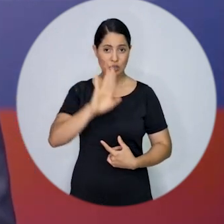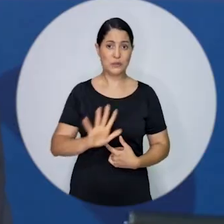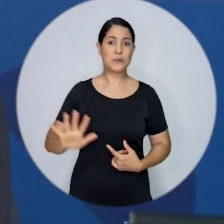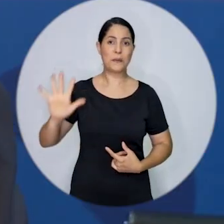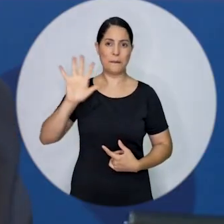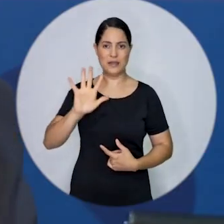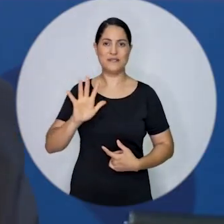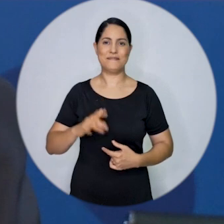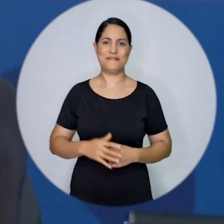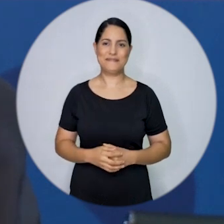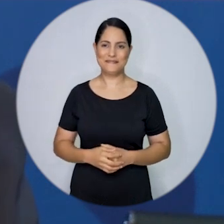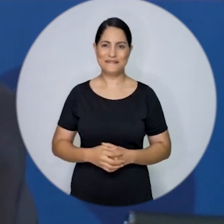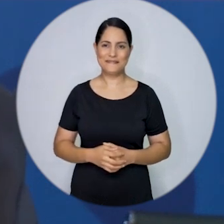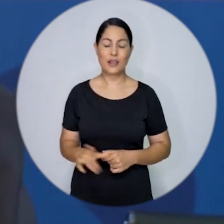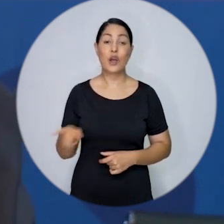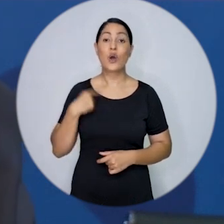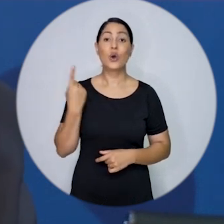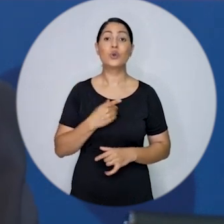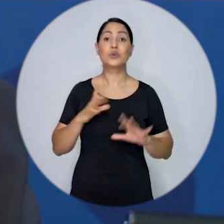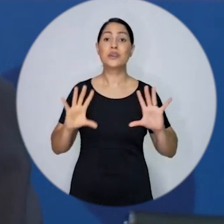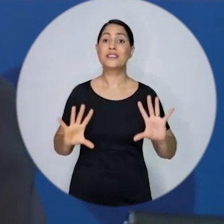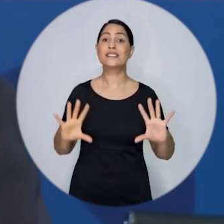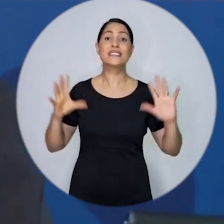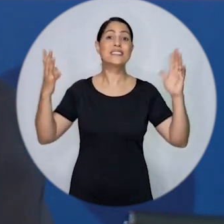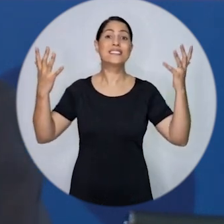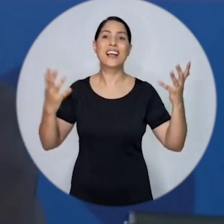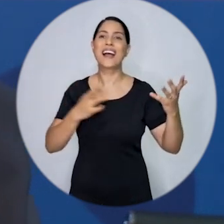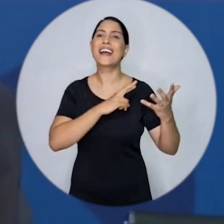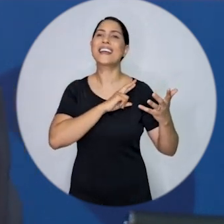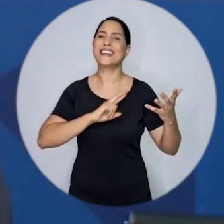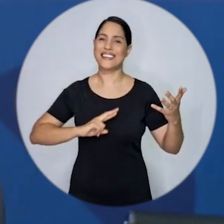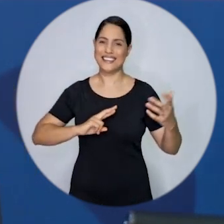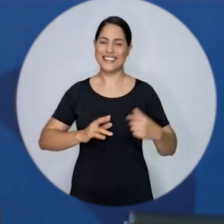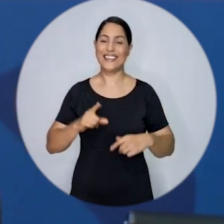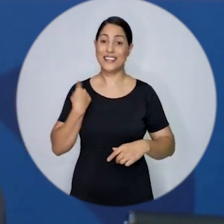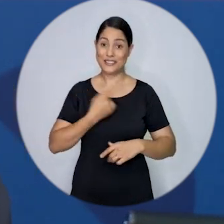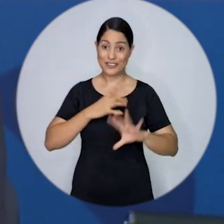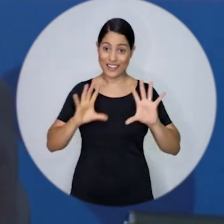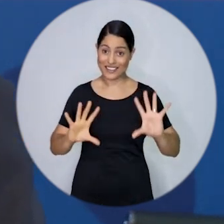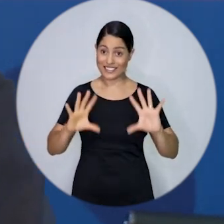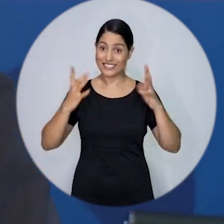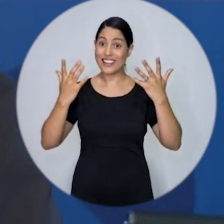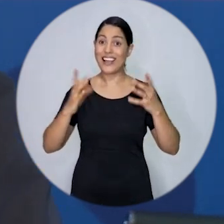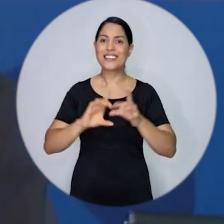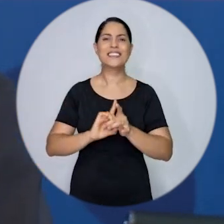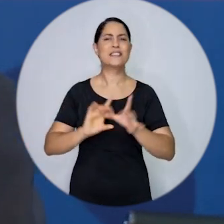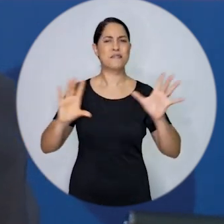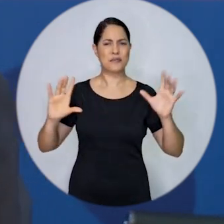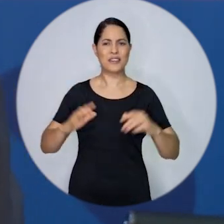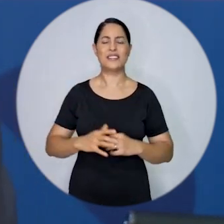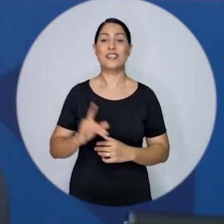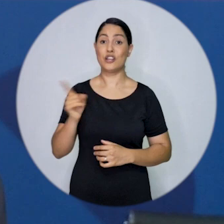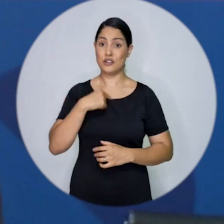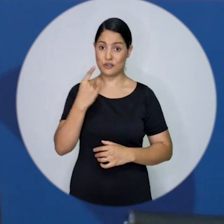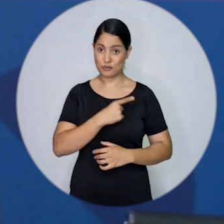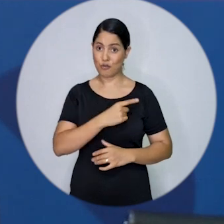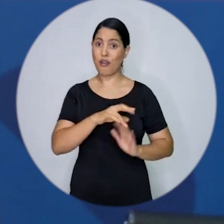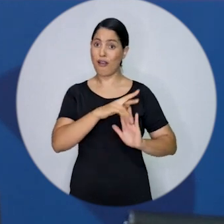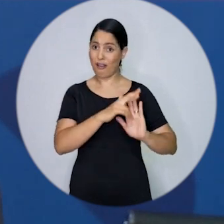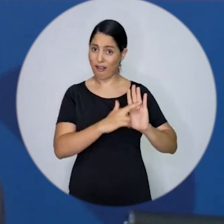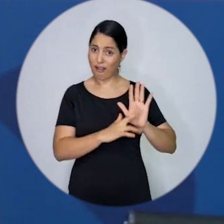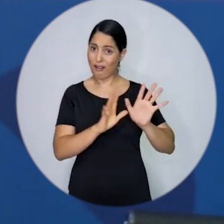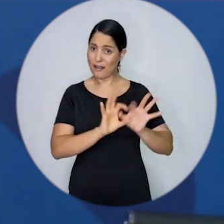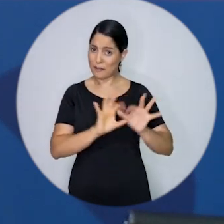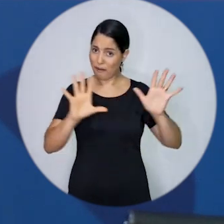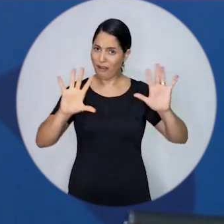Brasil. Nós estamos a celebrar a República, nós estamos a celebrar a democracia, nós estamos a celebrar um regime de